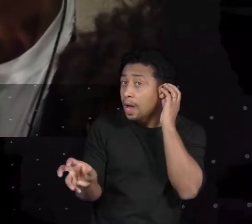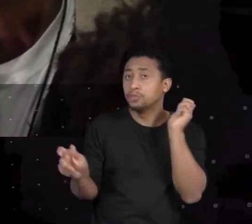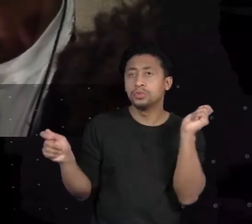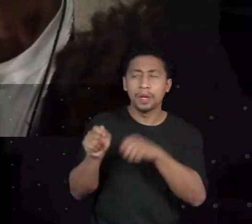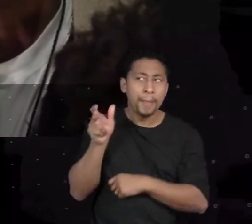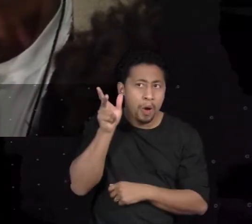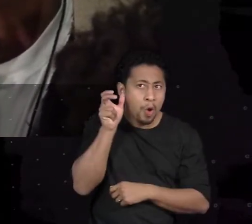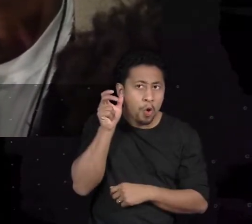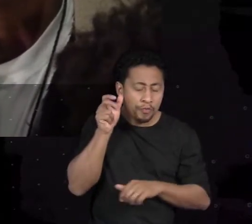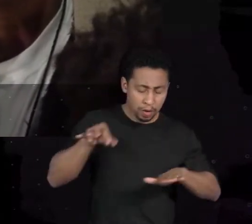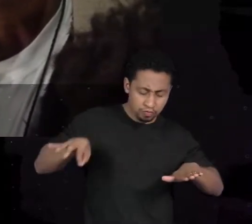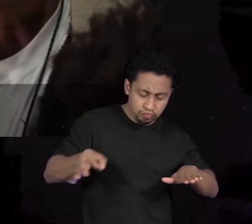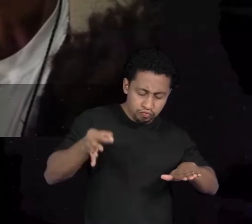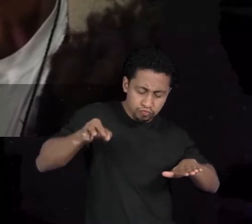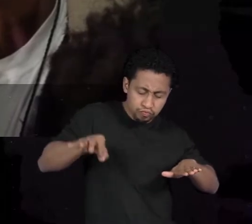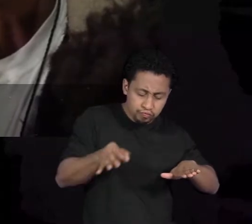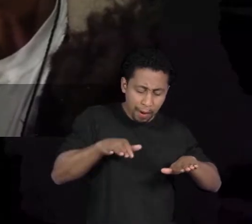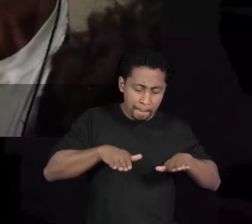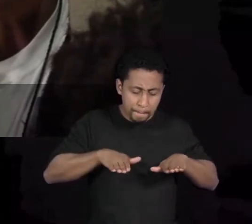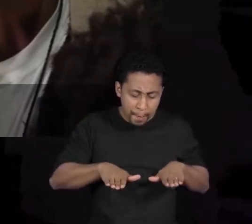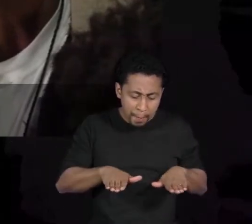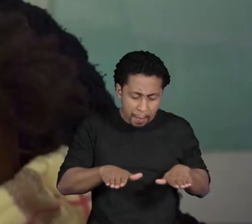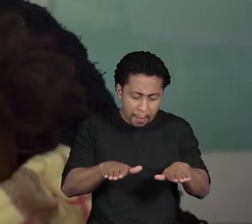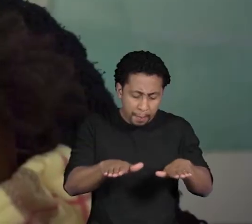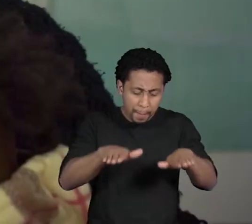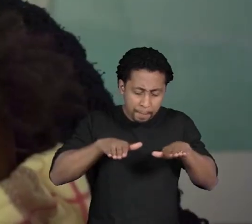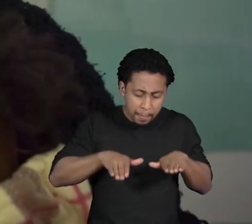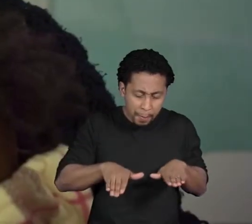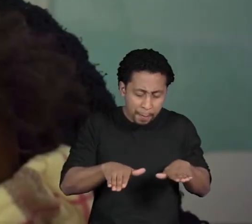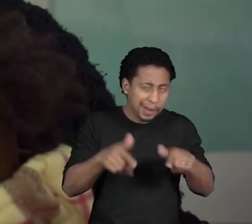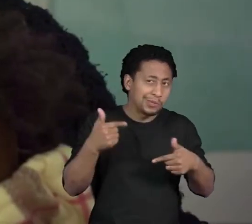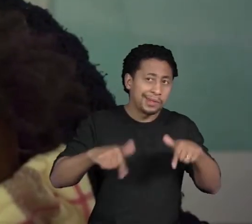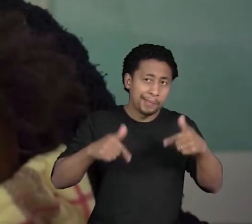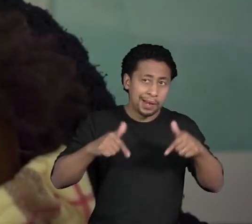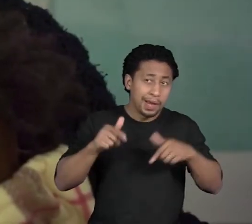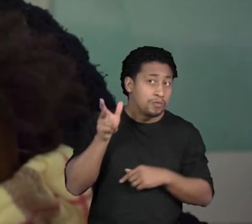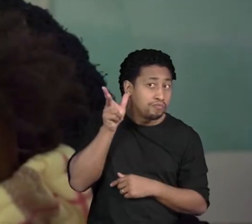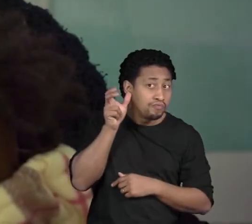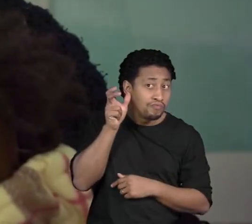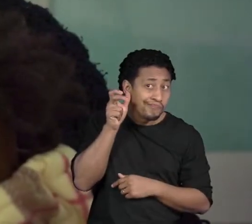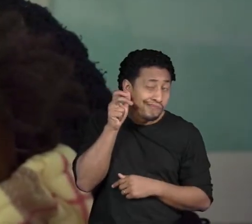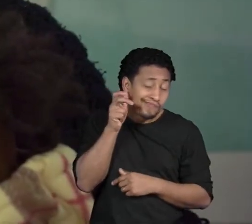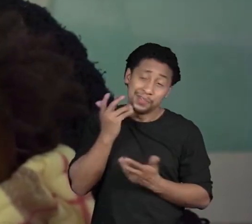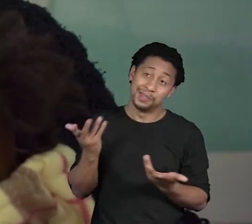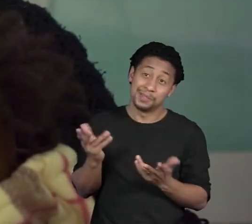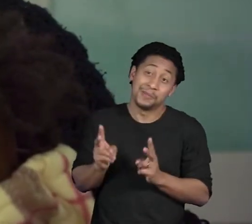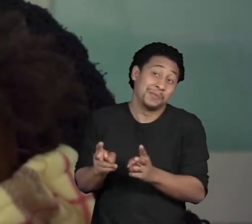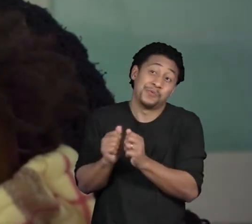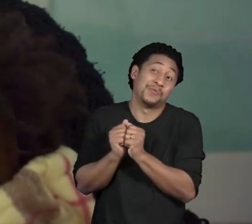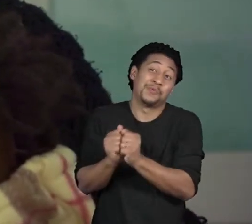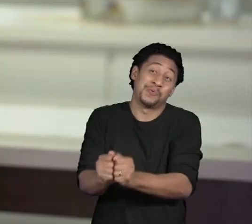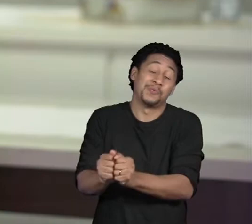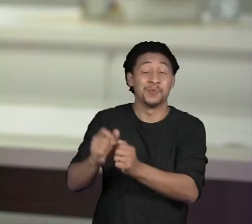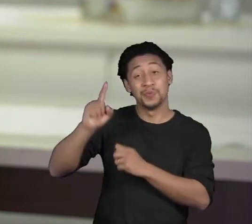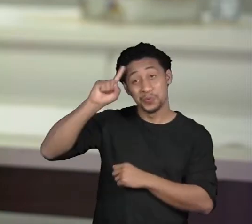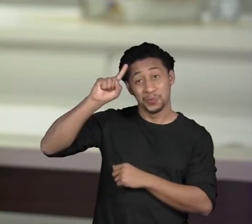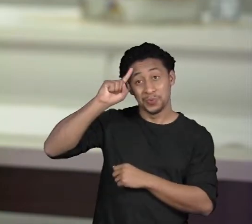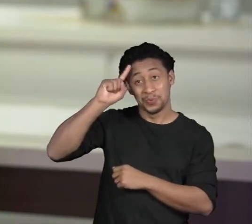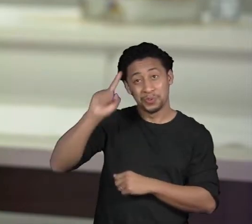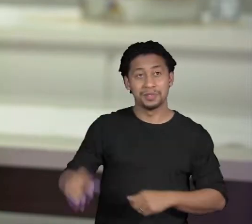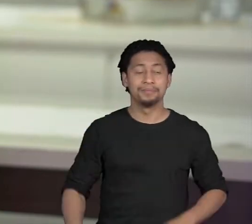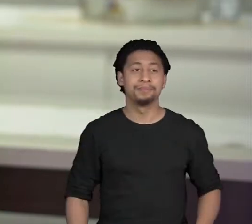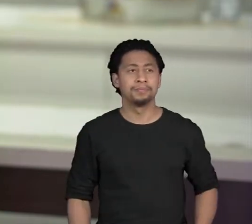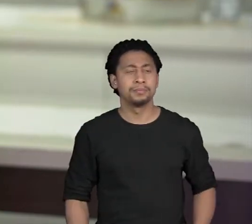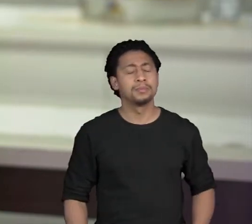eu não tenho condições de ver a TV. Então, o rádio me dá essa opção